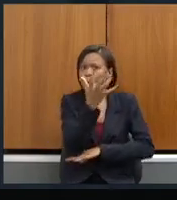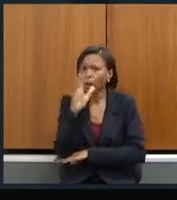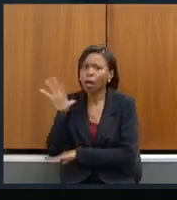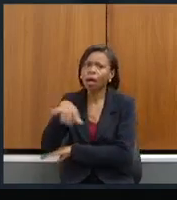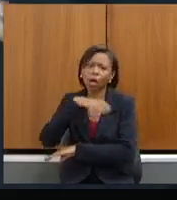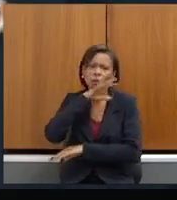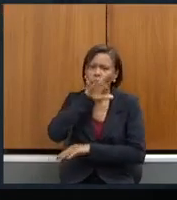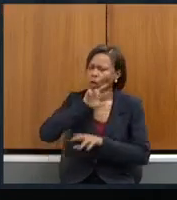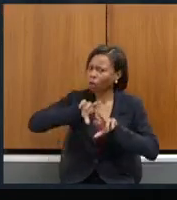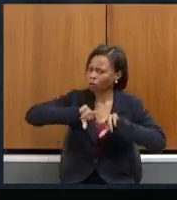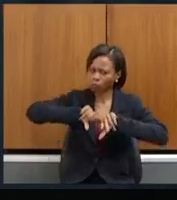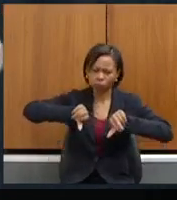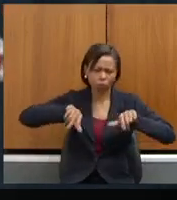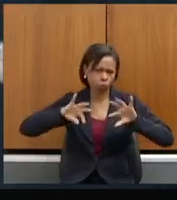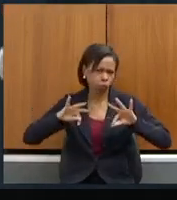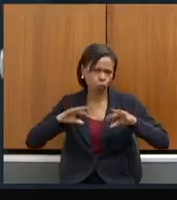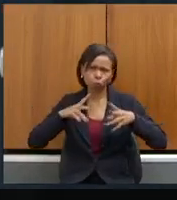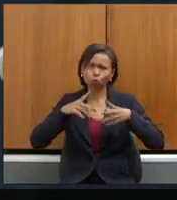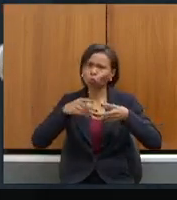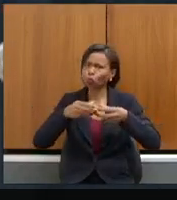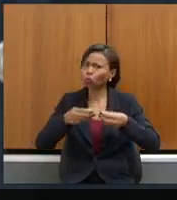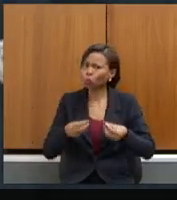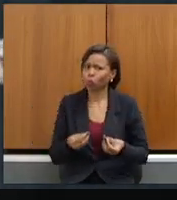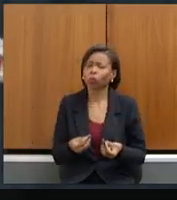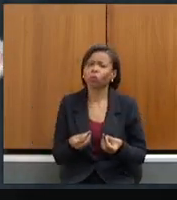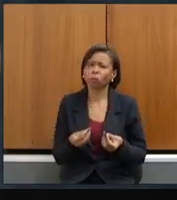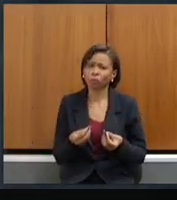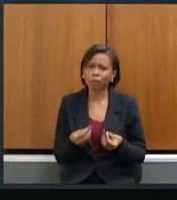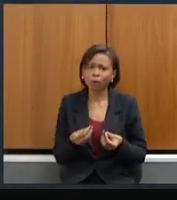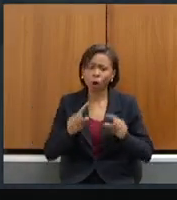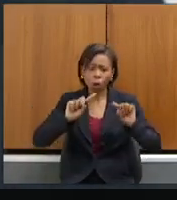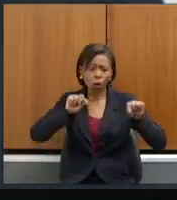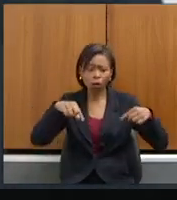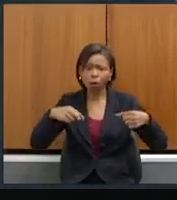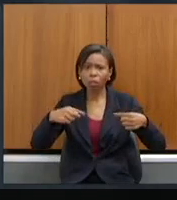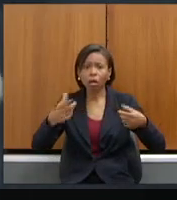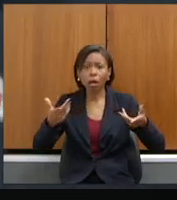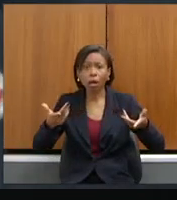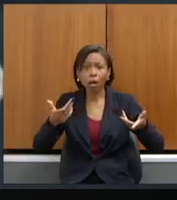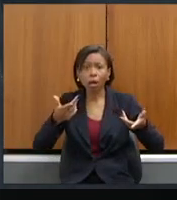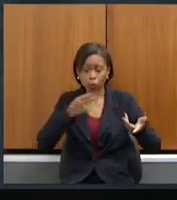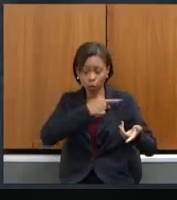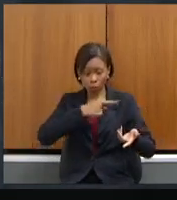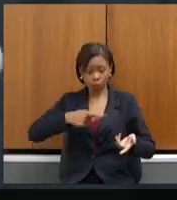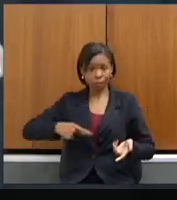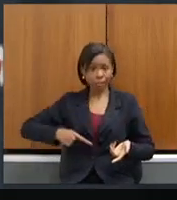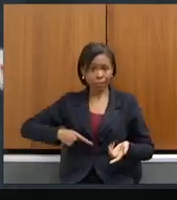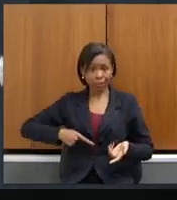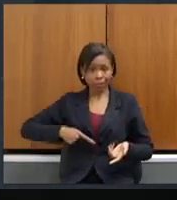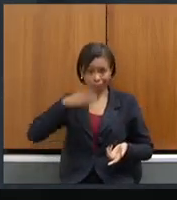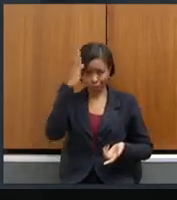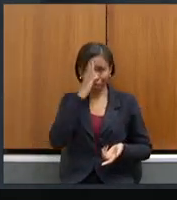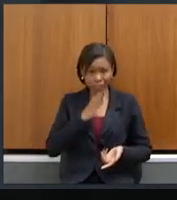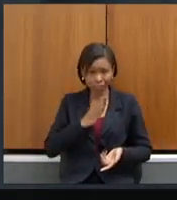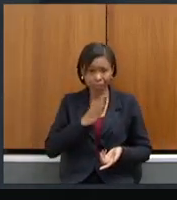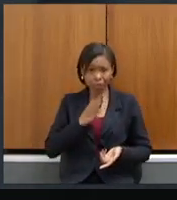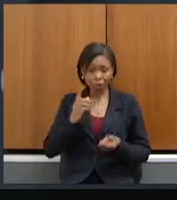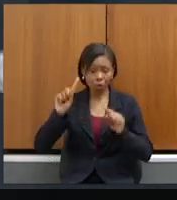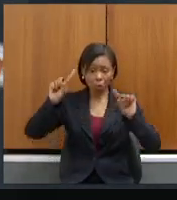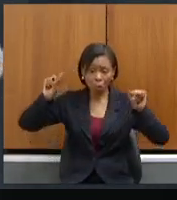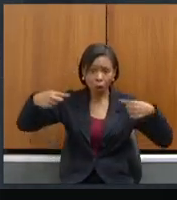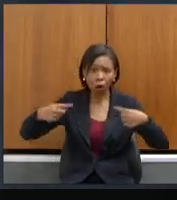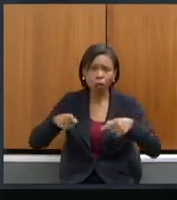tudo tá é a pirâmide contra nós e o Presidente da República também então vamos comprar com o